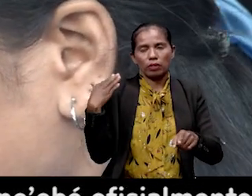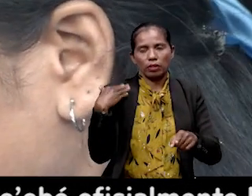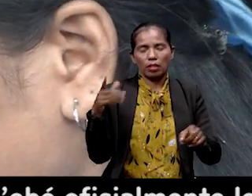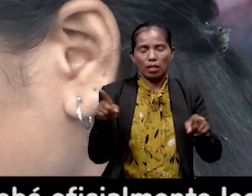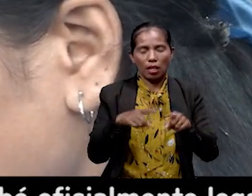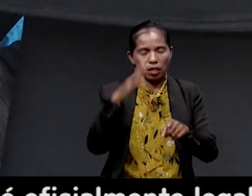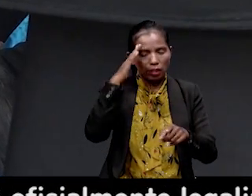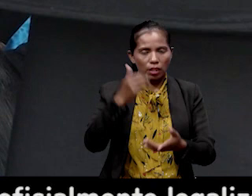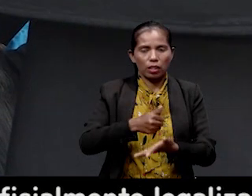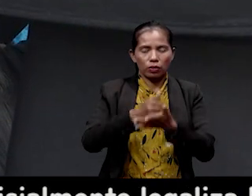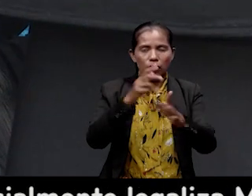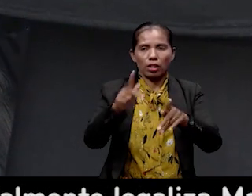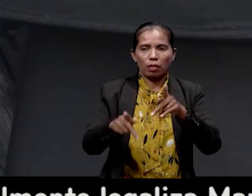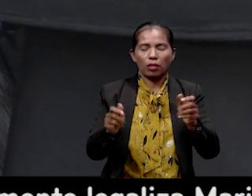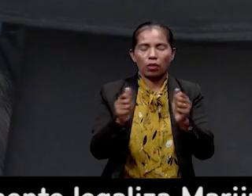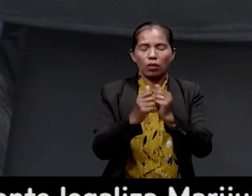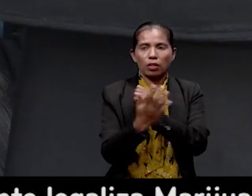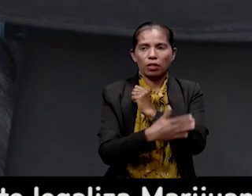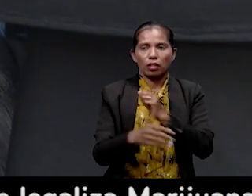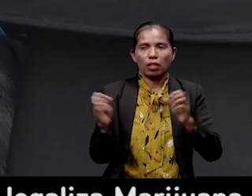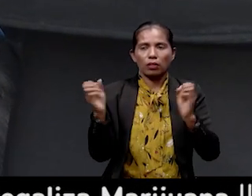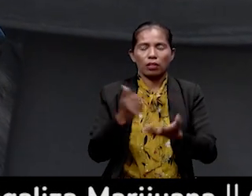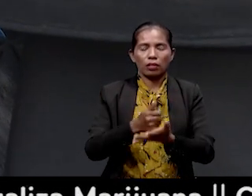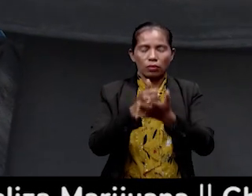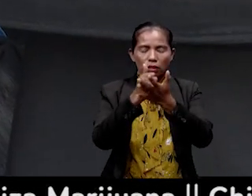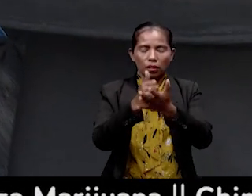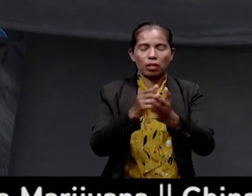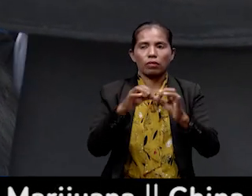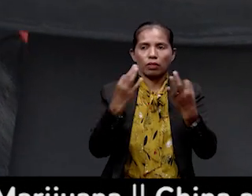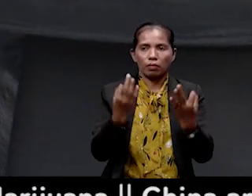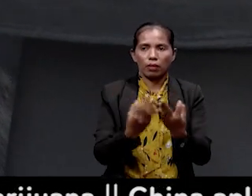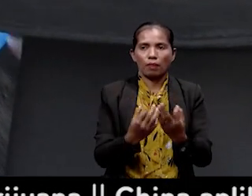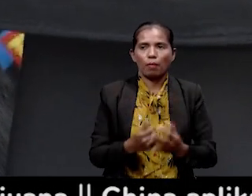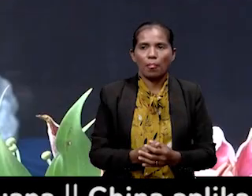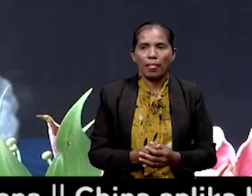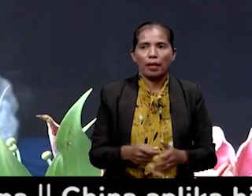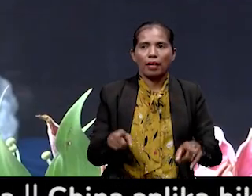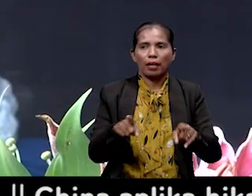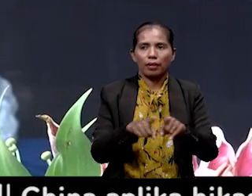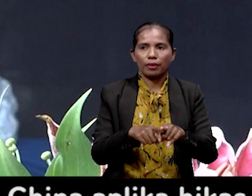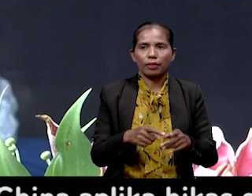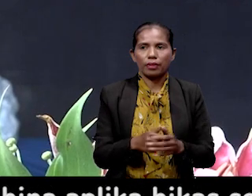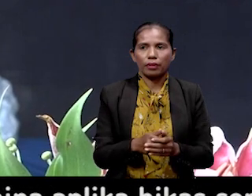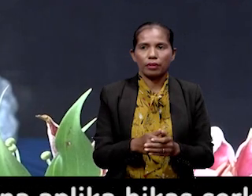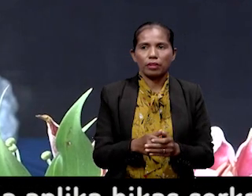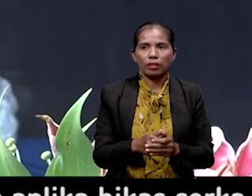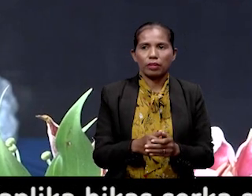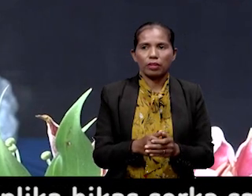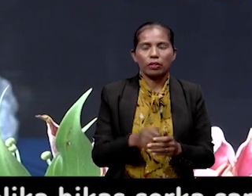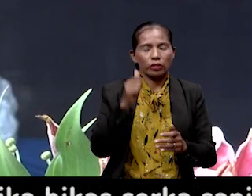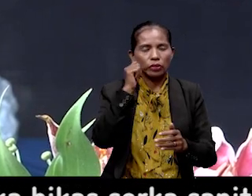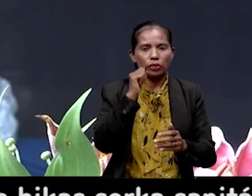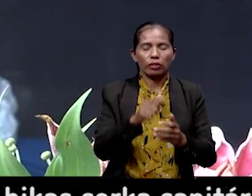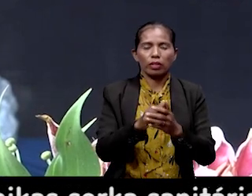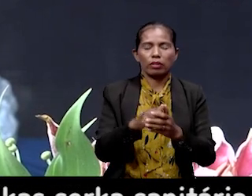servir povo no nação, laos servir de família. Sai jovem, nebe maquiha meias, laos de tatu muda nemores, mas